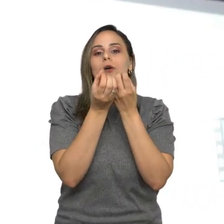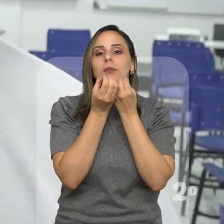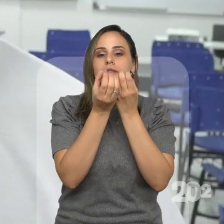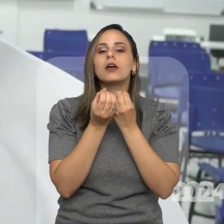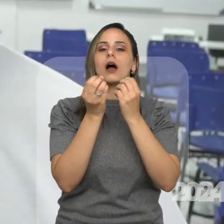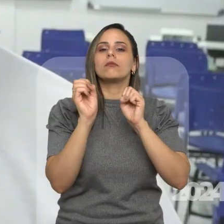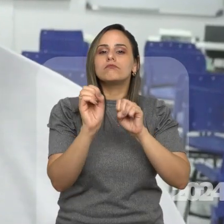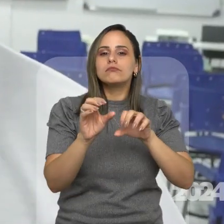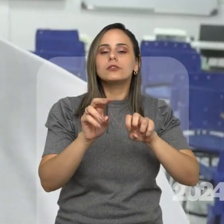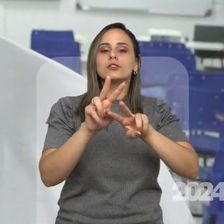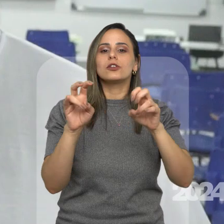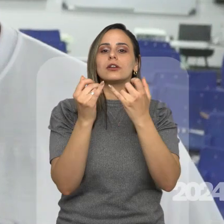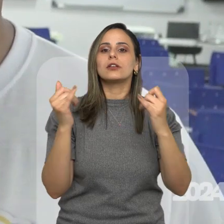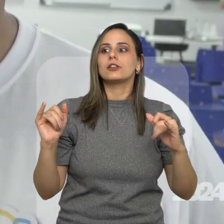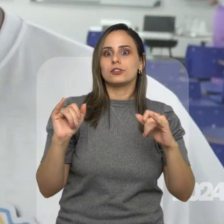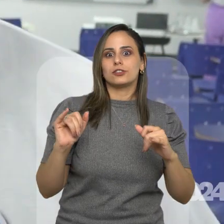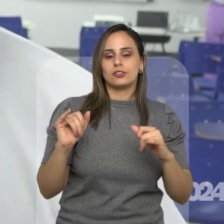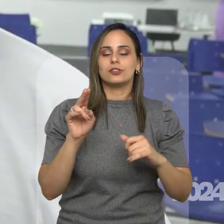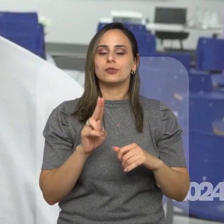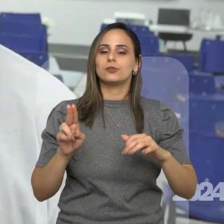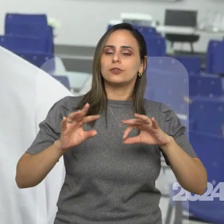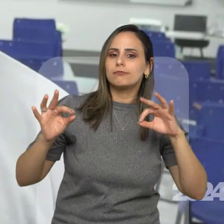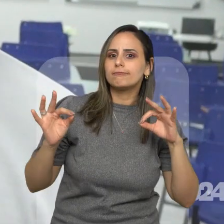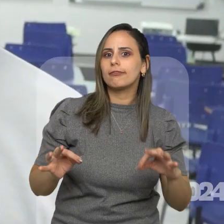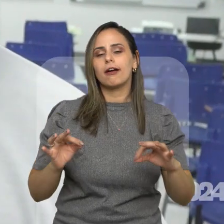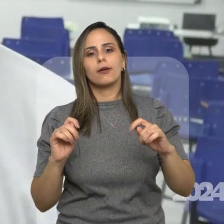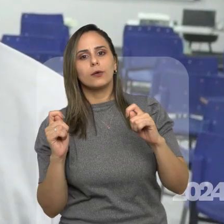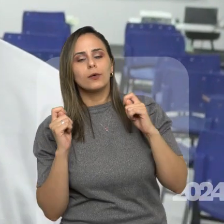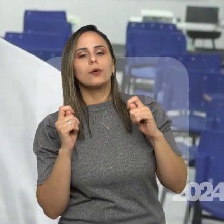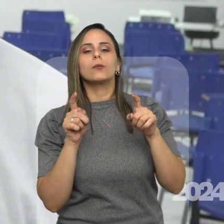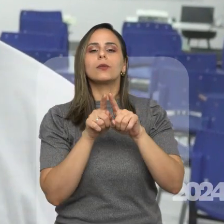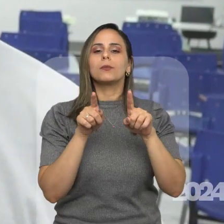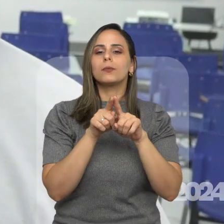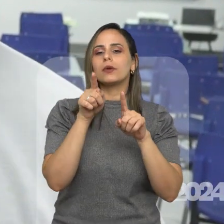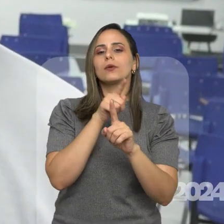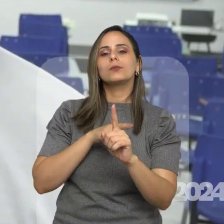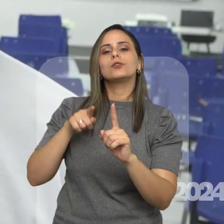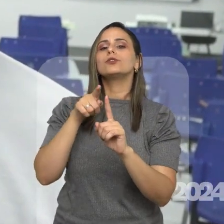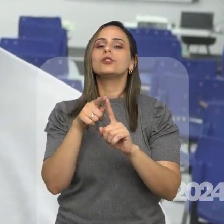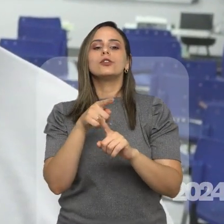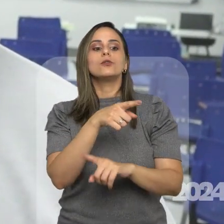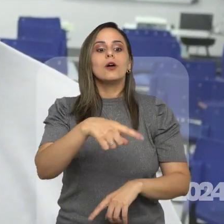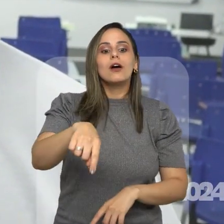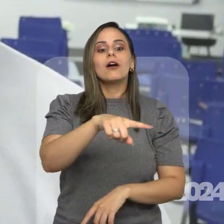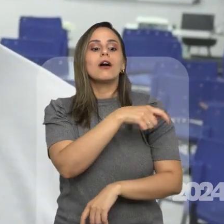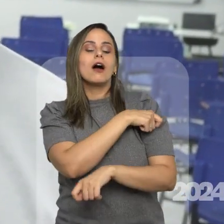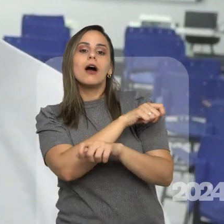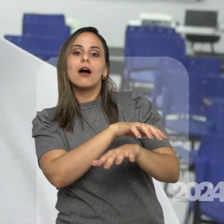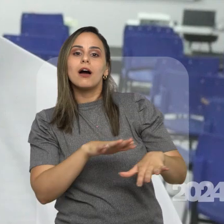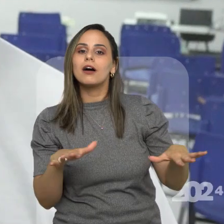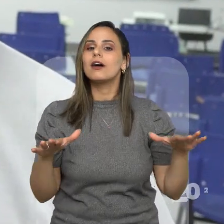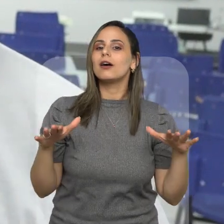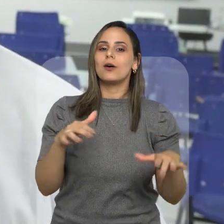sobre o uso racional da energia elétrica e também objetivando, tornar esses alunos que